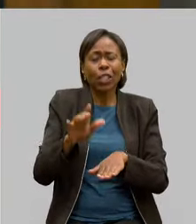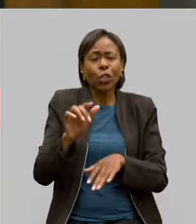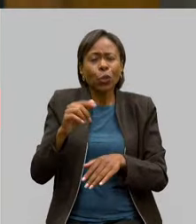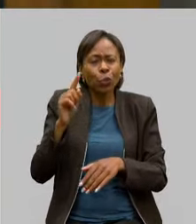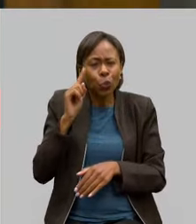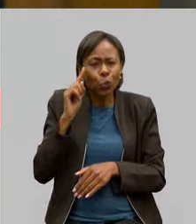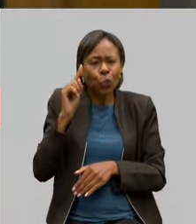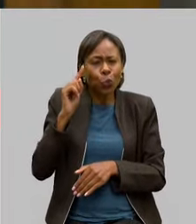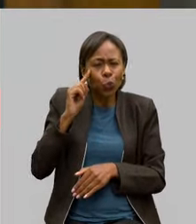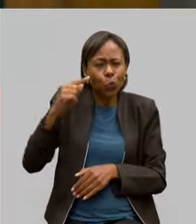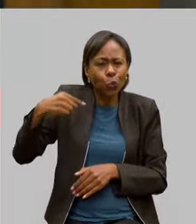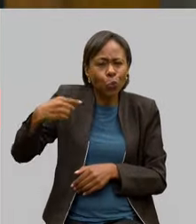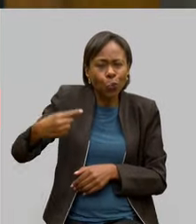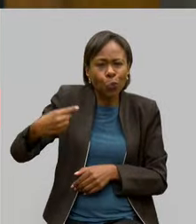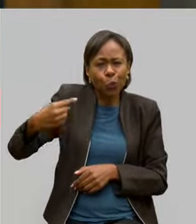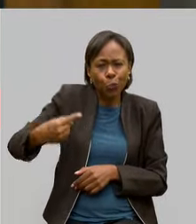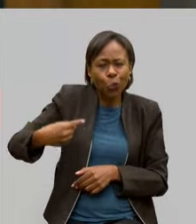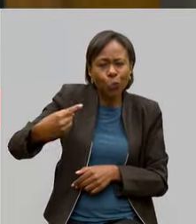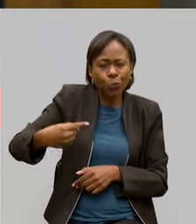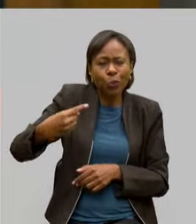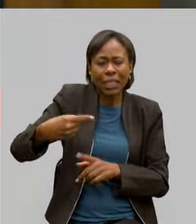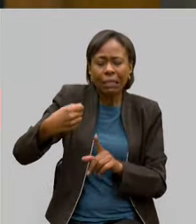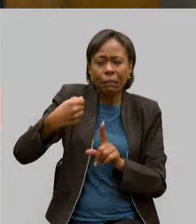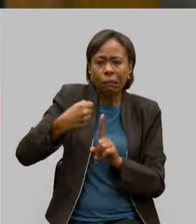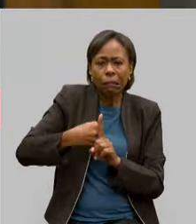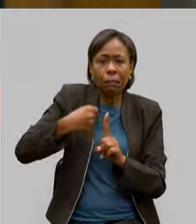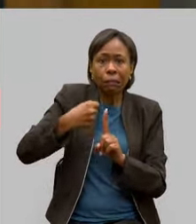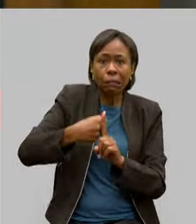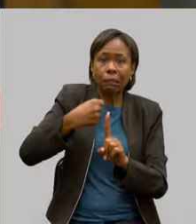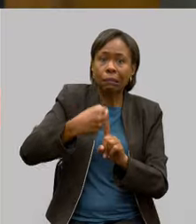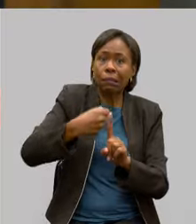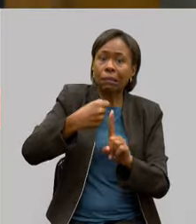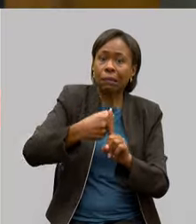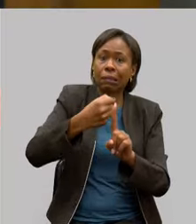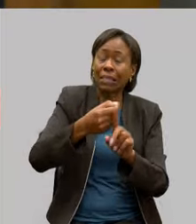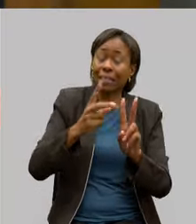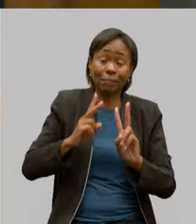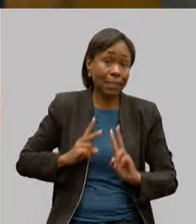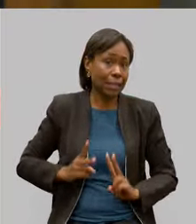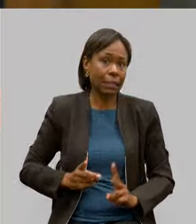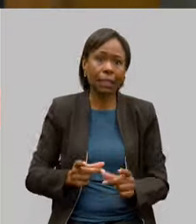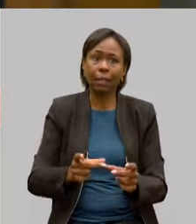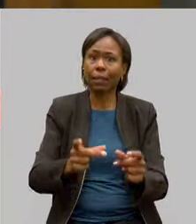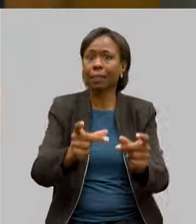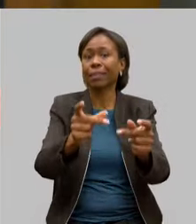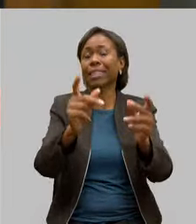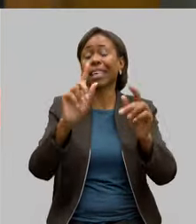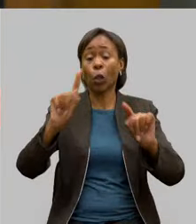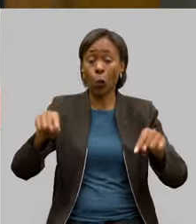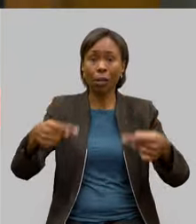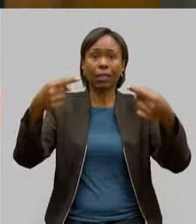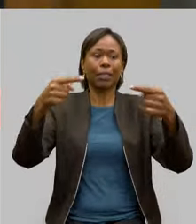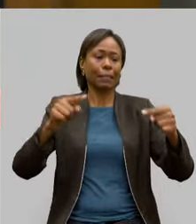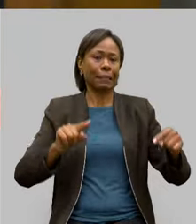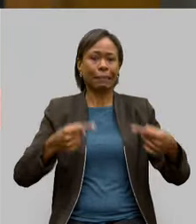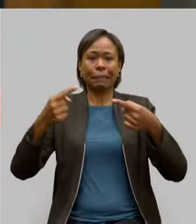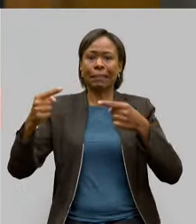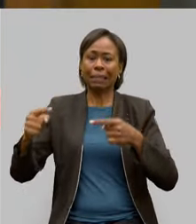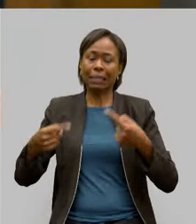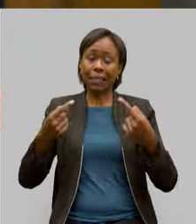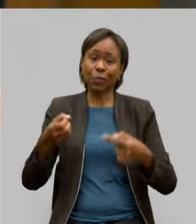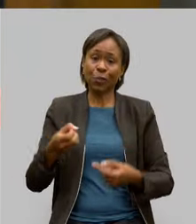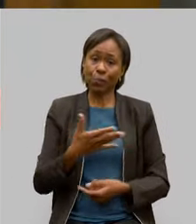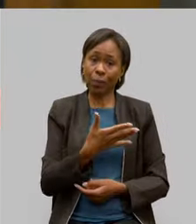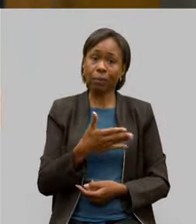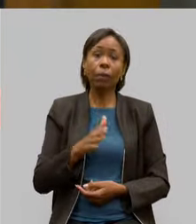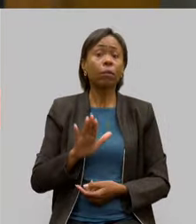né A a nossa luta nunca acaba ela sempre tem novos desafios a ser conquistados mas